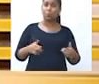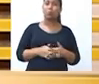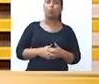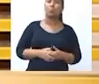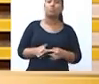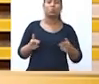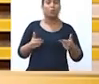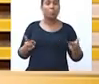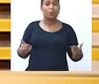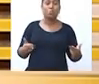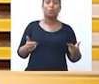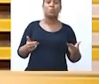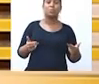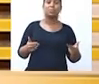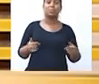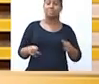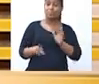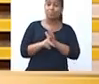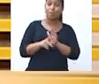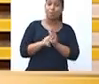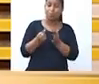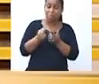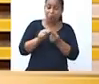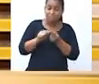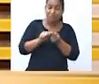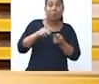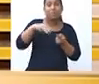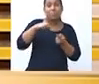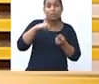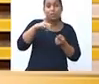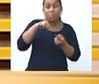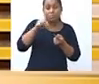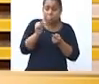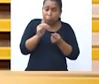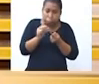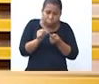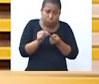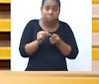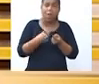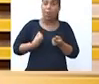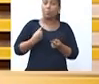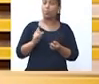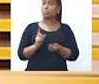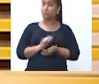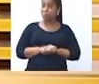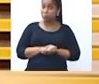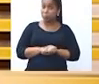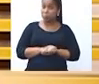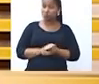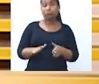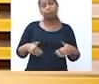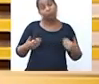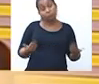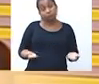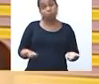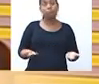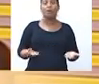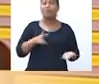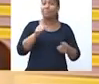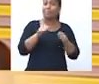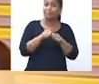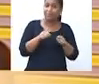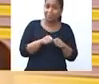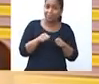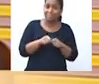alguma situação nessas impressões digitais, essas minúcias, elas podem não estar presentes. Então, quando você vai